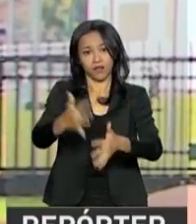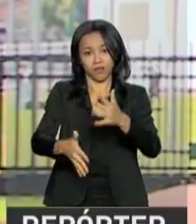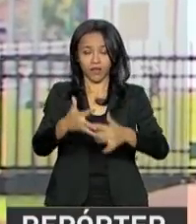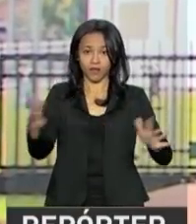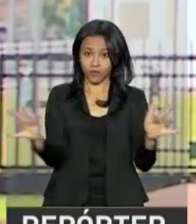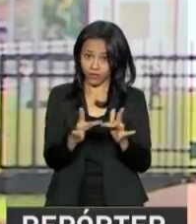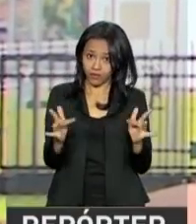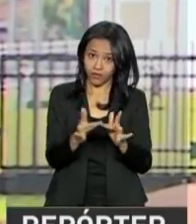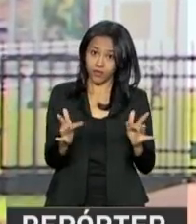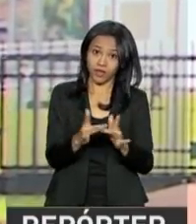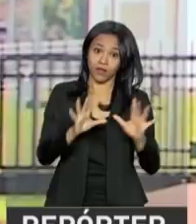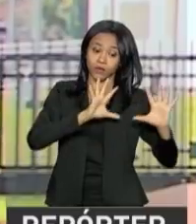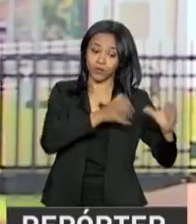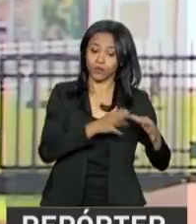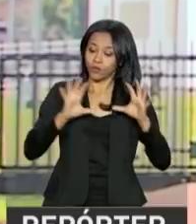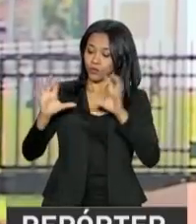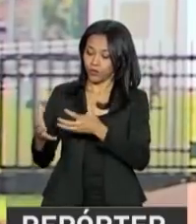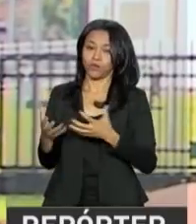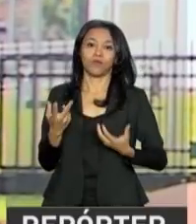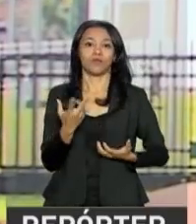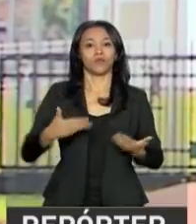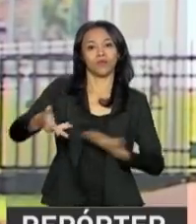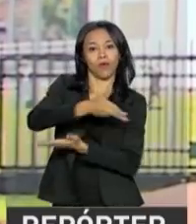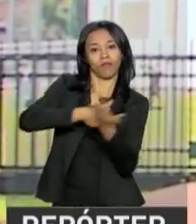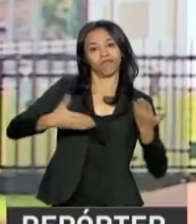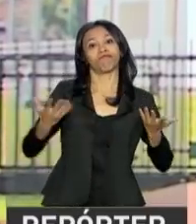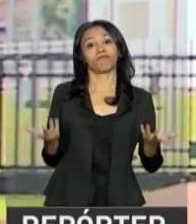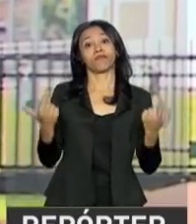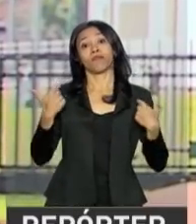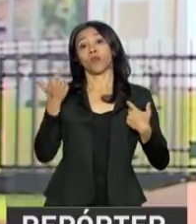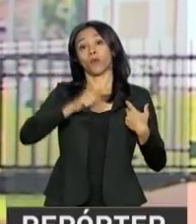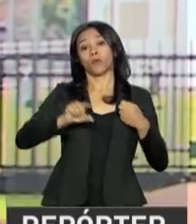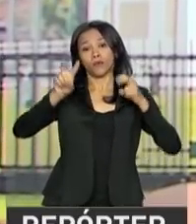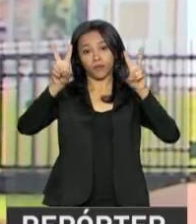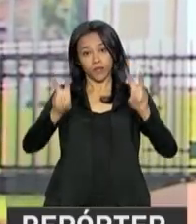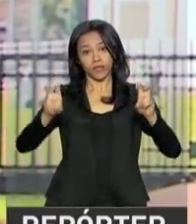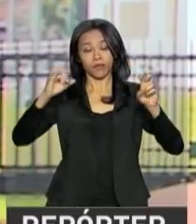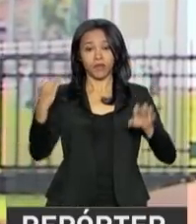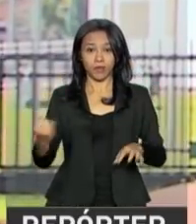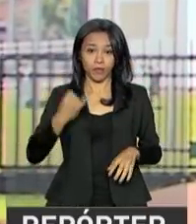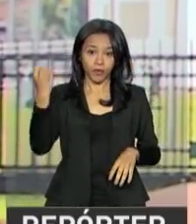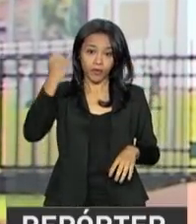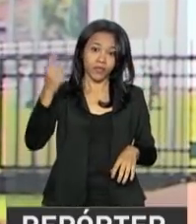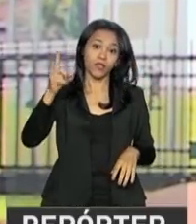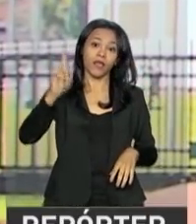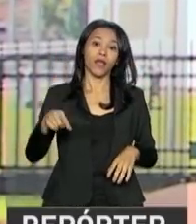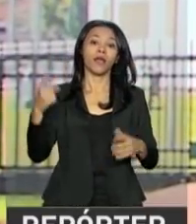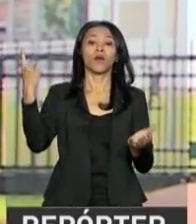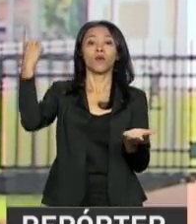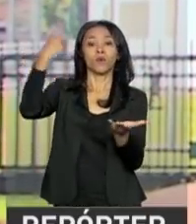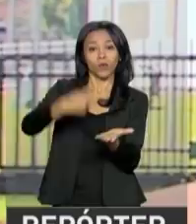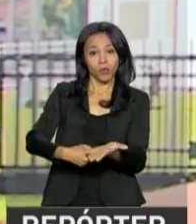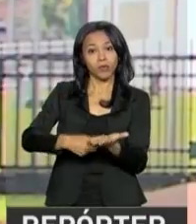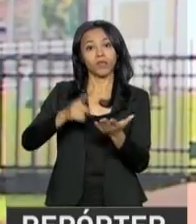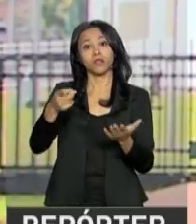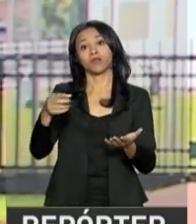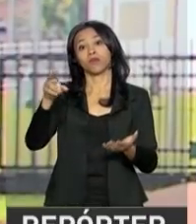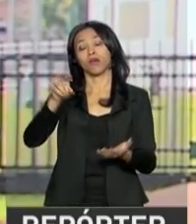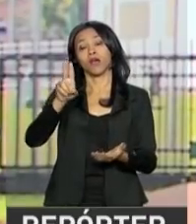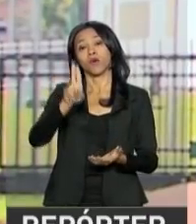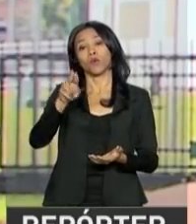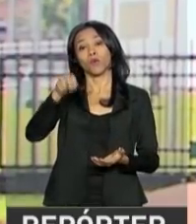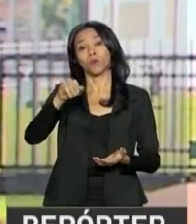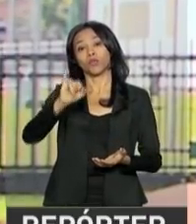relação entre os blocos latino americanos outro tema importante do mercosul é o acordo com a união européia a